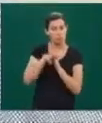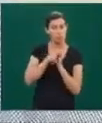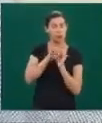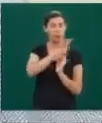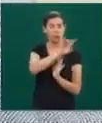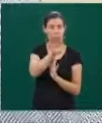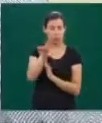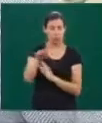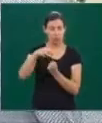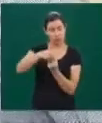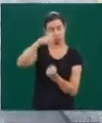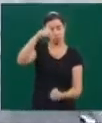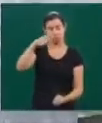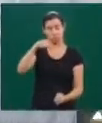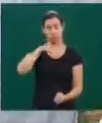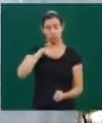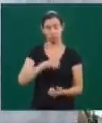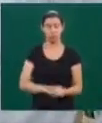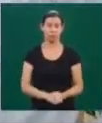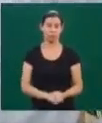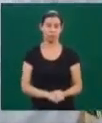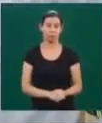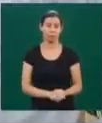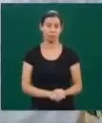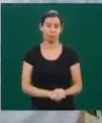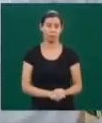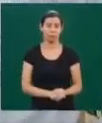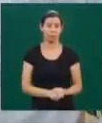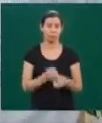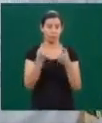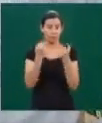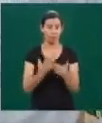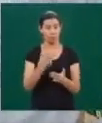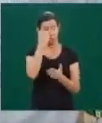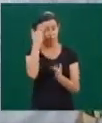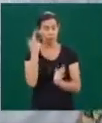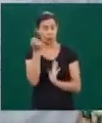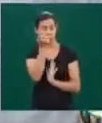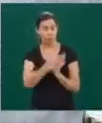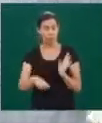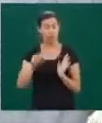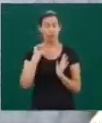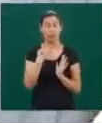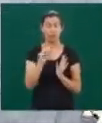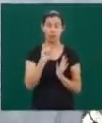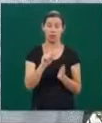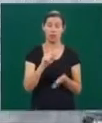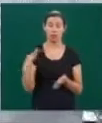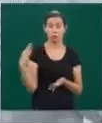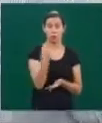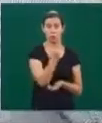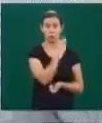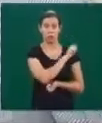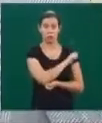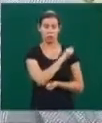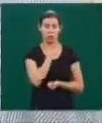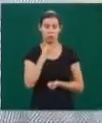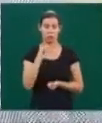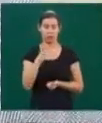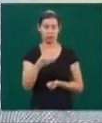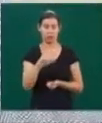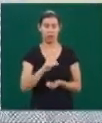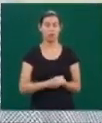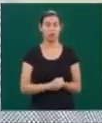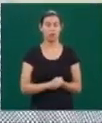apresentado. Professor, vamos reforçar então, quem pode se inscrever no evento? Todos os nossos alunos de iniciação